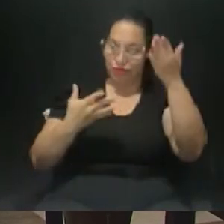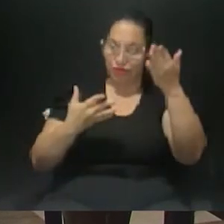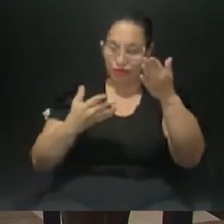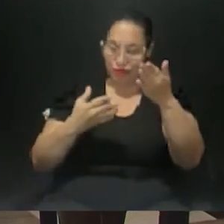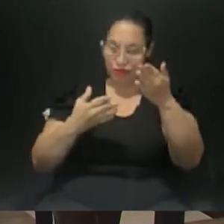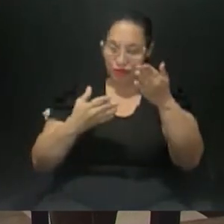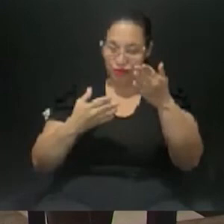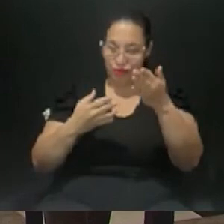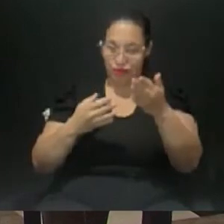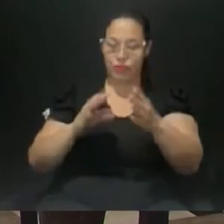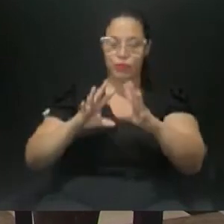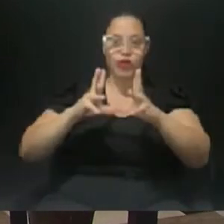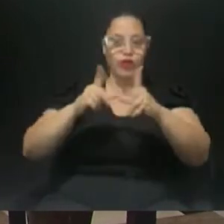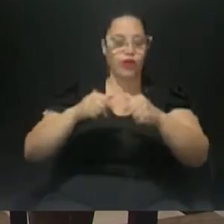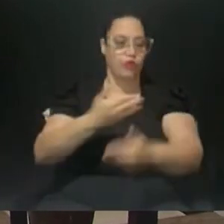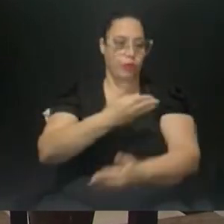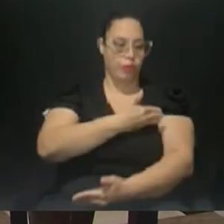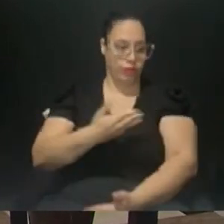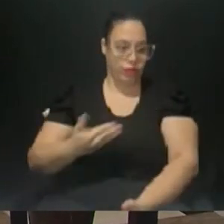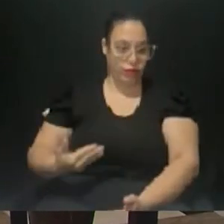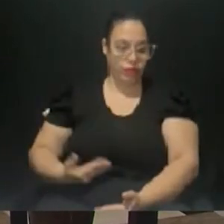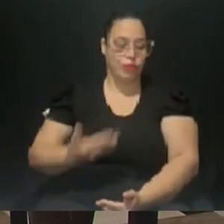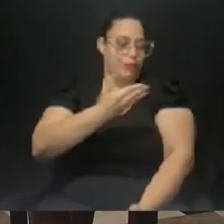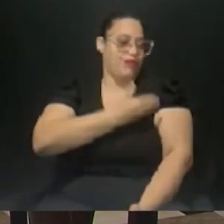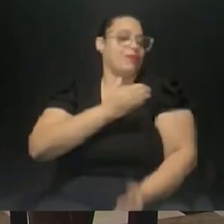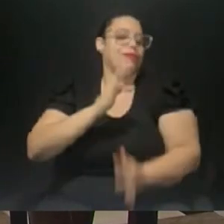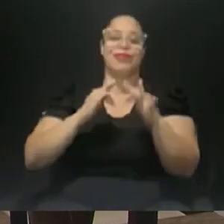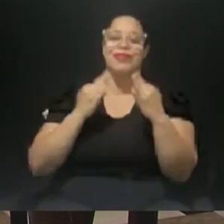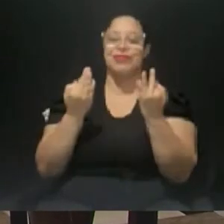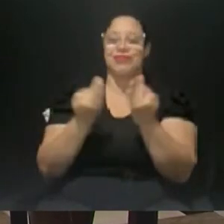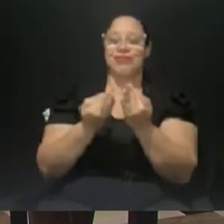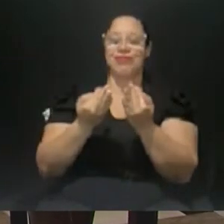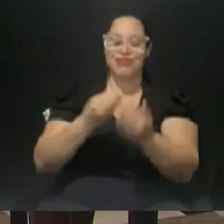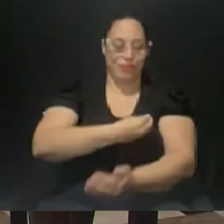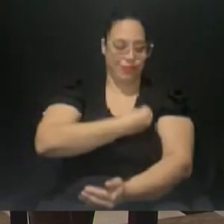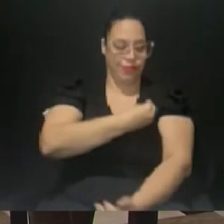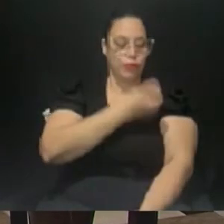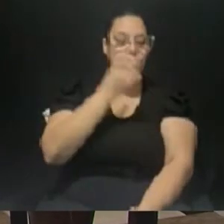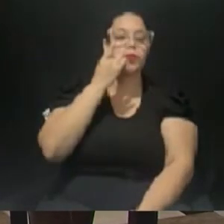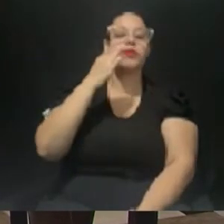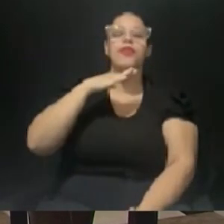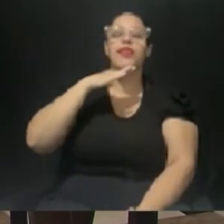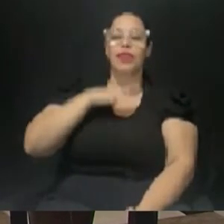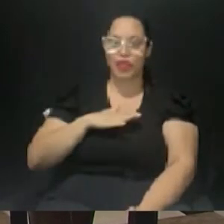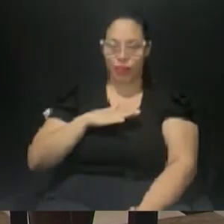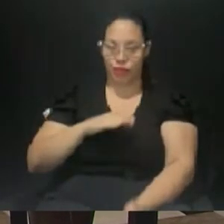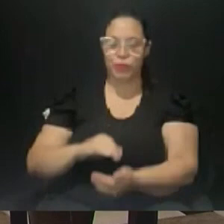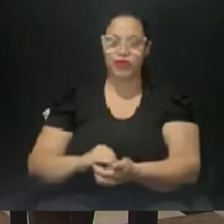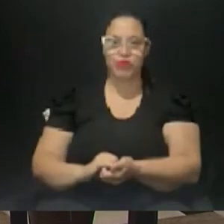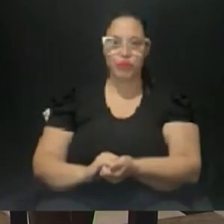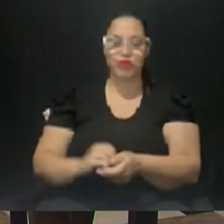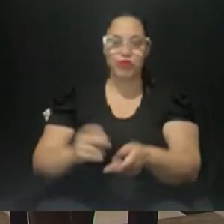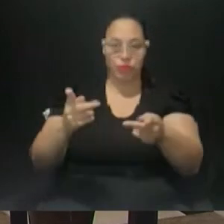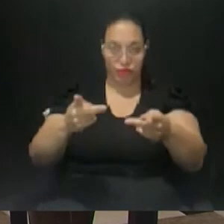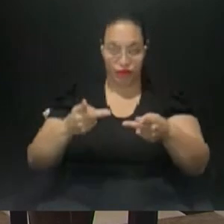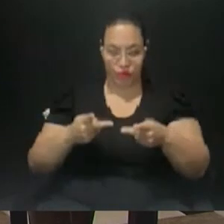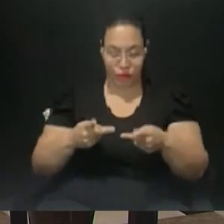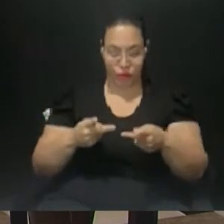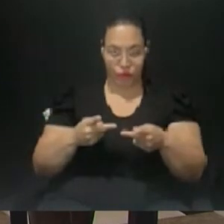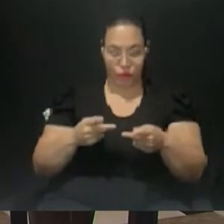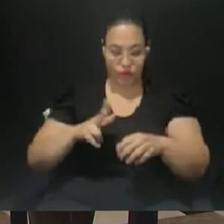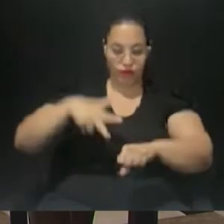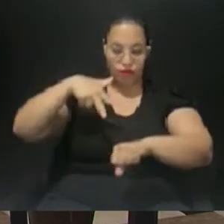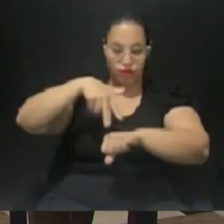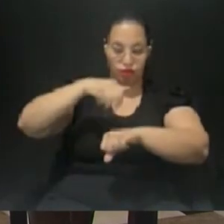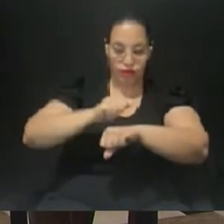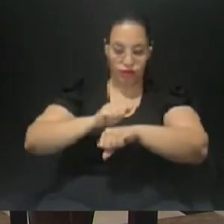a presença de todos os funcionários, amigos e familiares presentes nesta tarde. Convidamos agora à